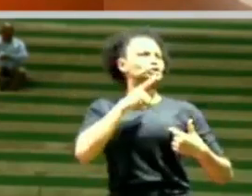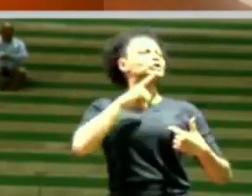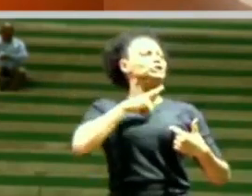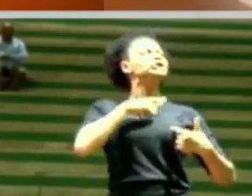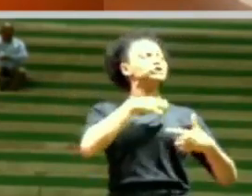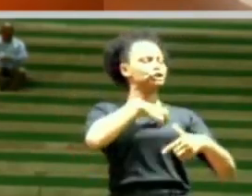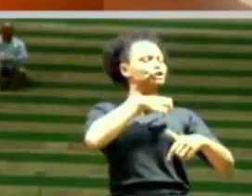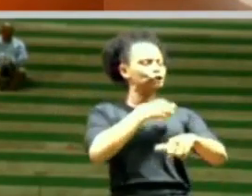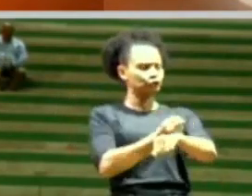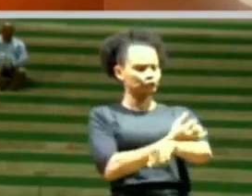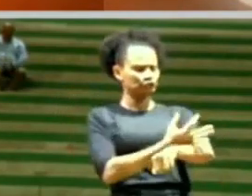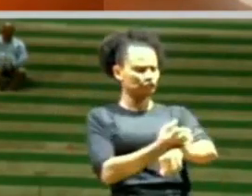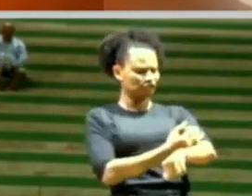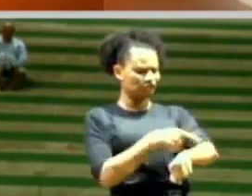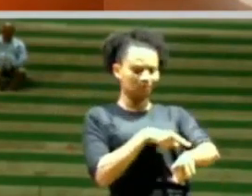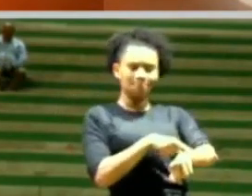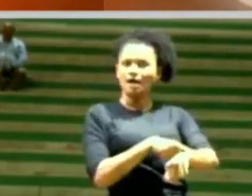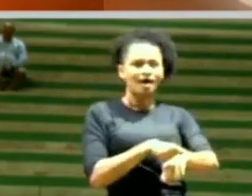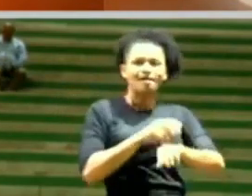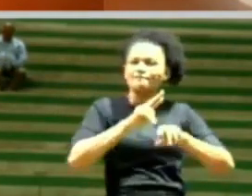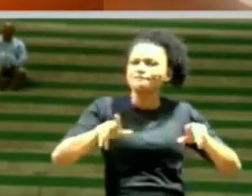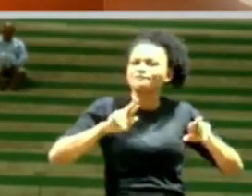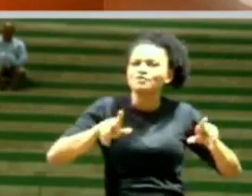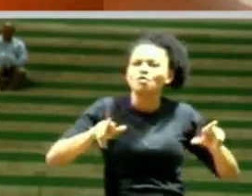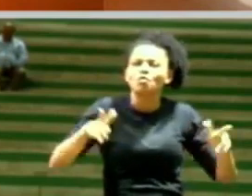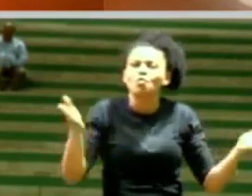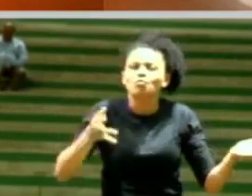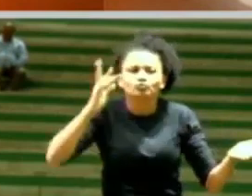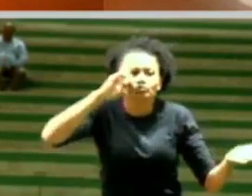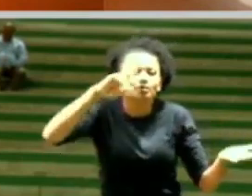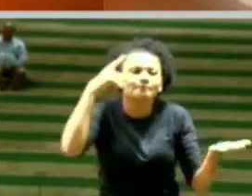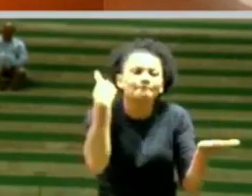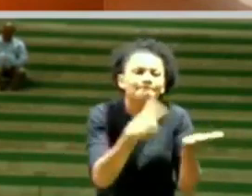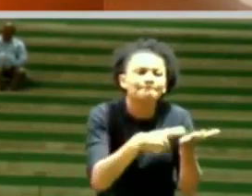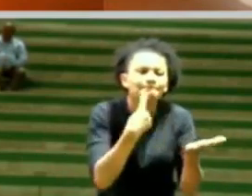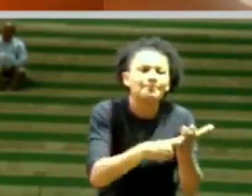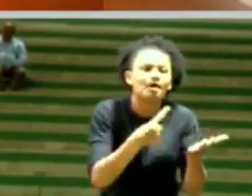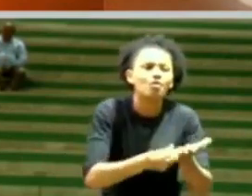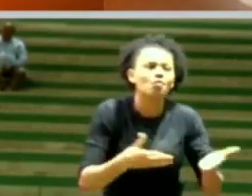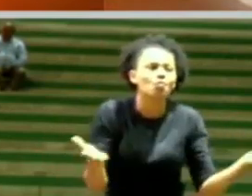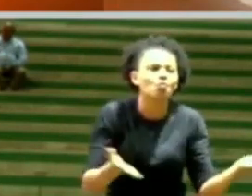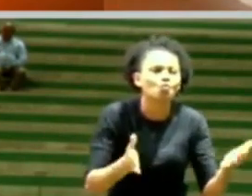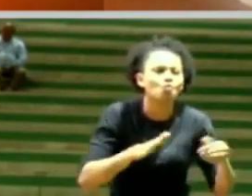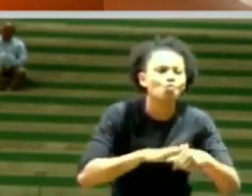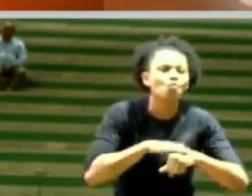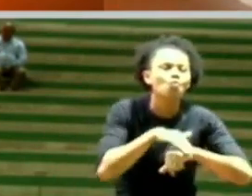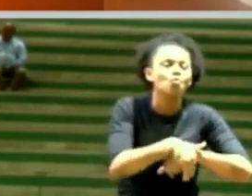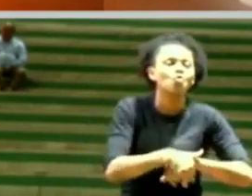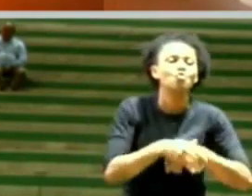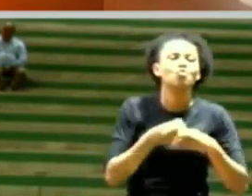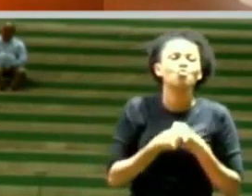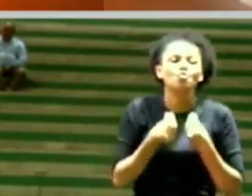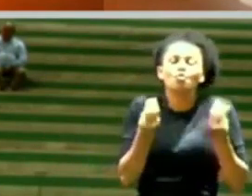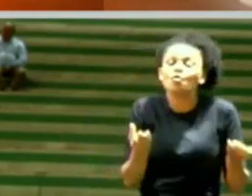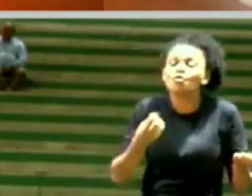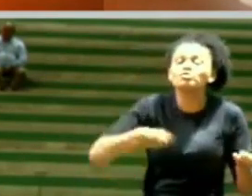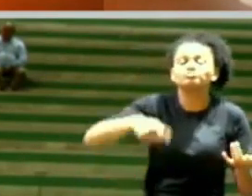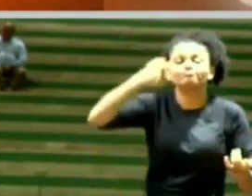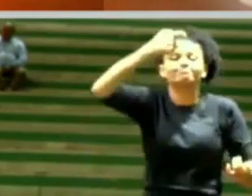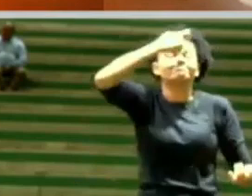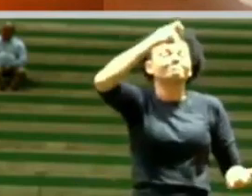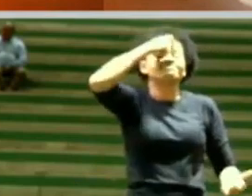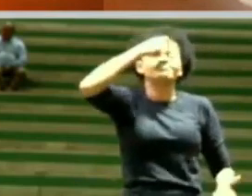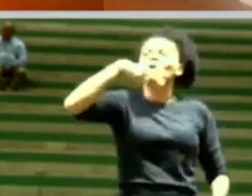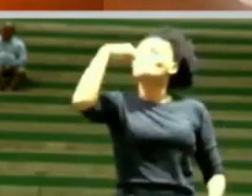vivendo. Mas o Senhor marcou esta noite para nos conscientizarmos de